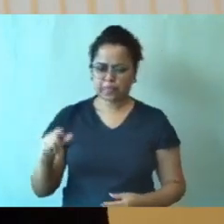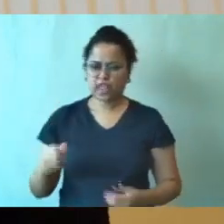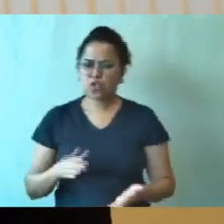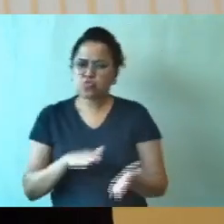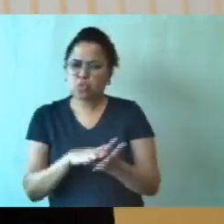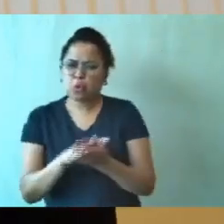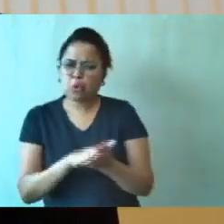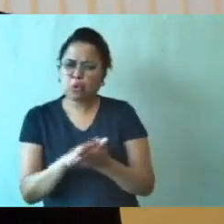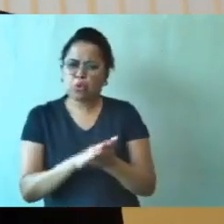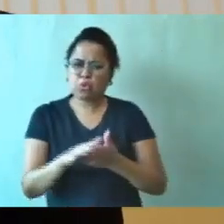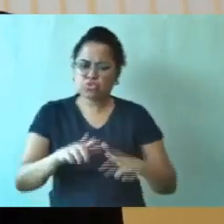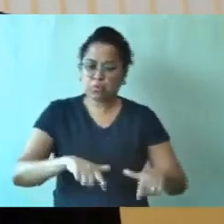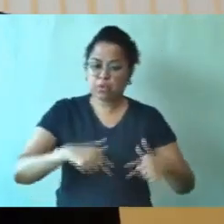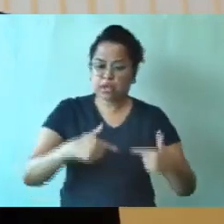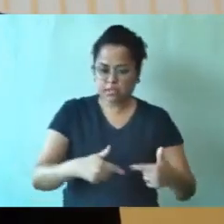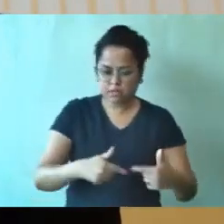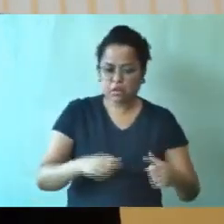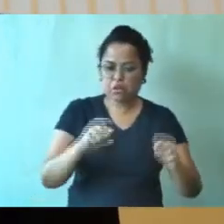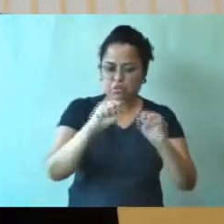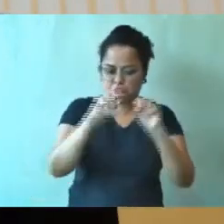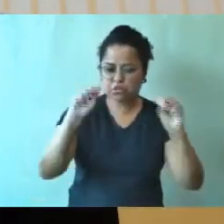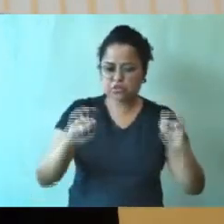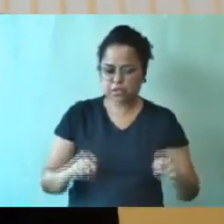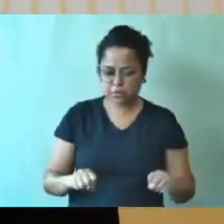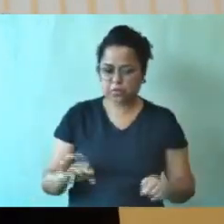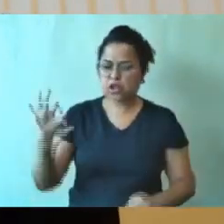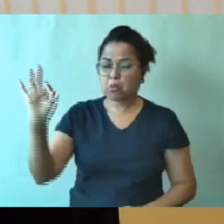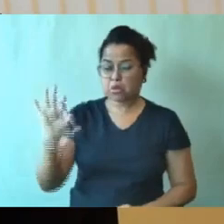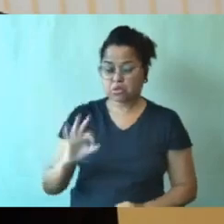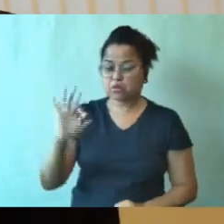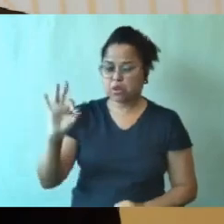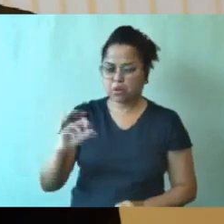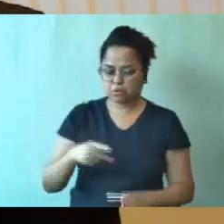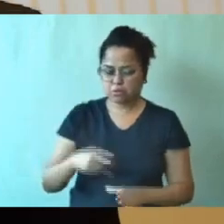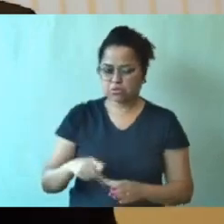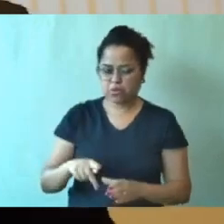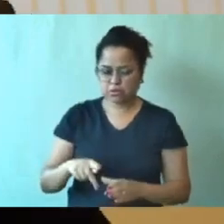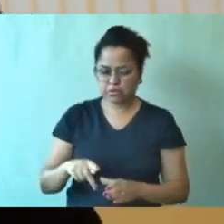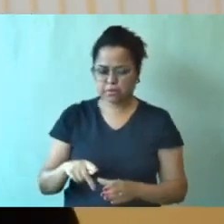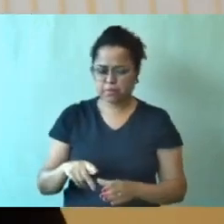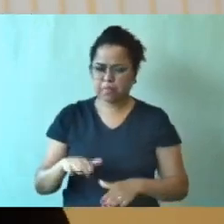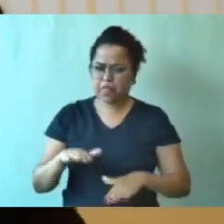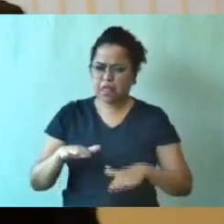sistema. Que é o percentual, certo, do consórcio? Percentual. Mais ou menos,